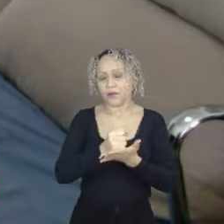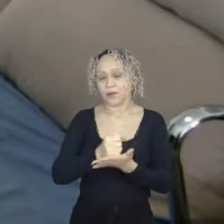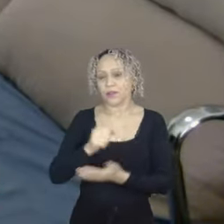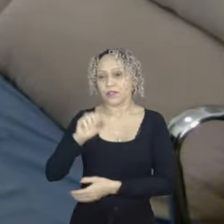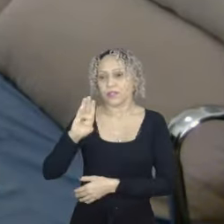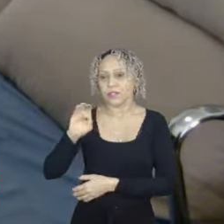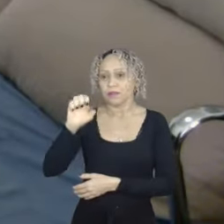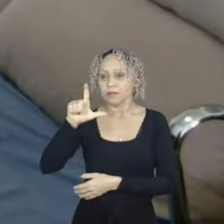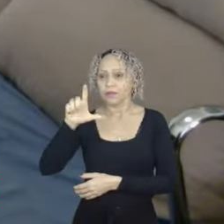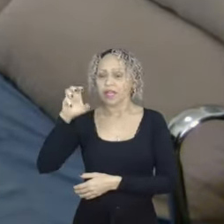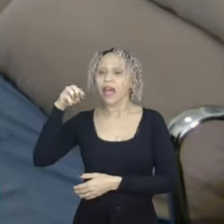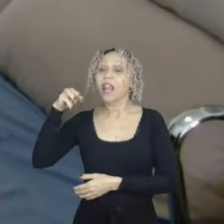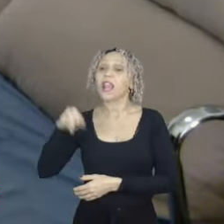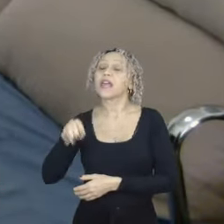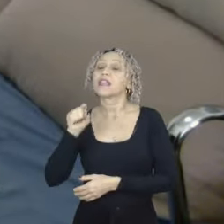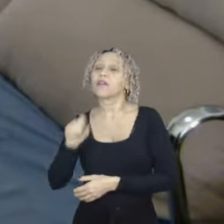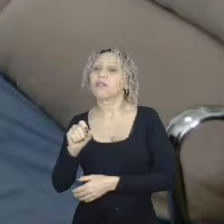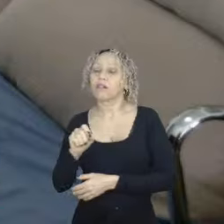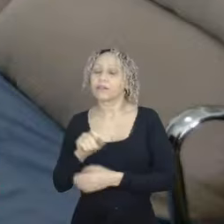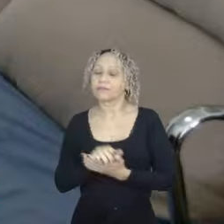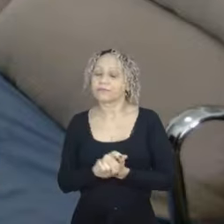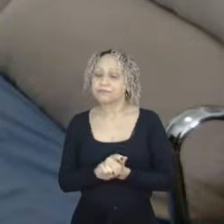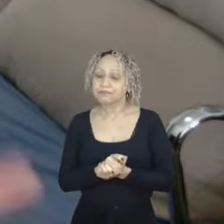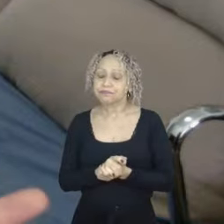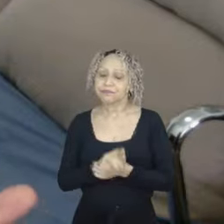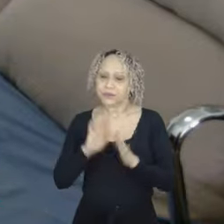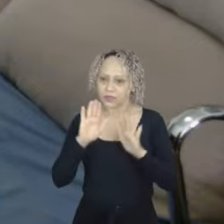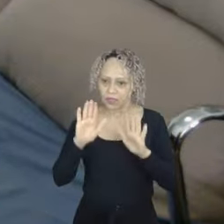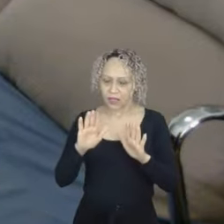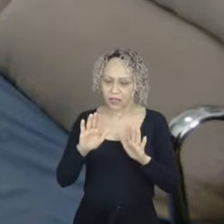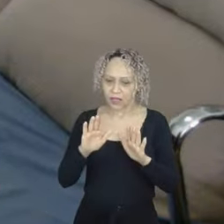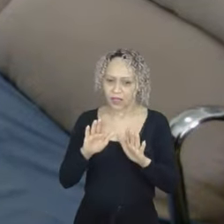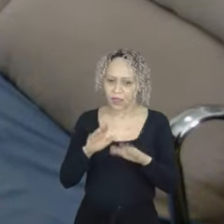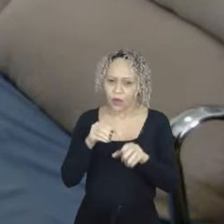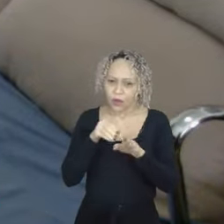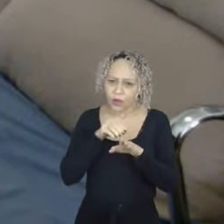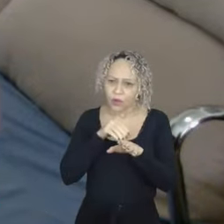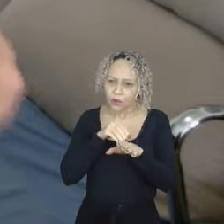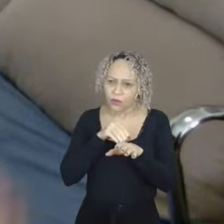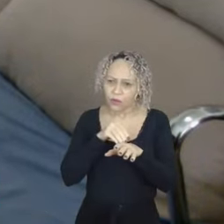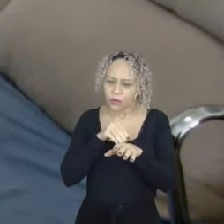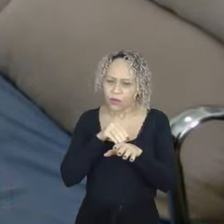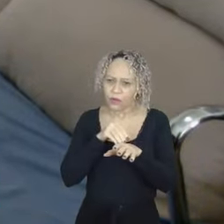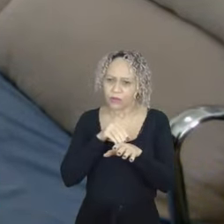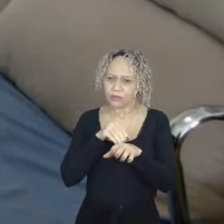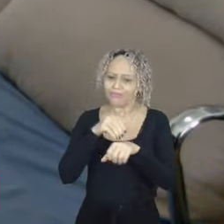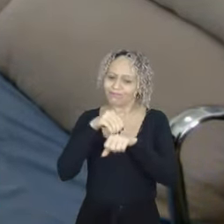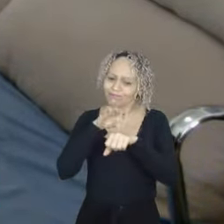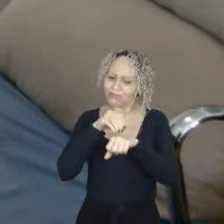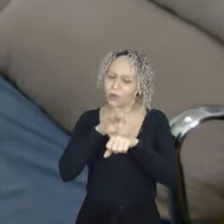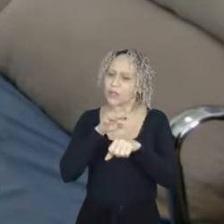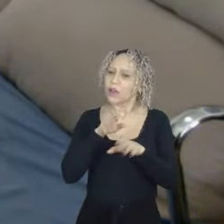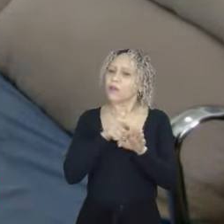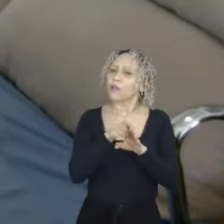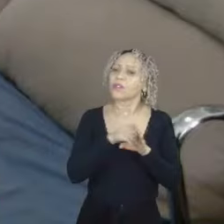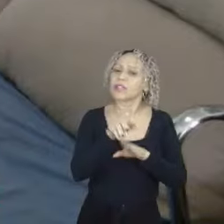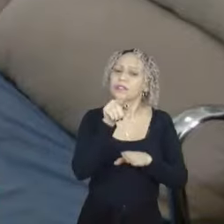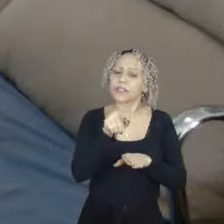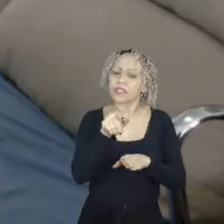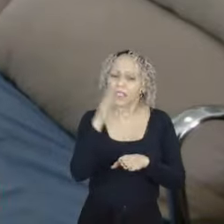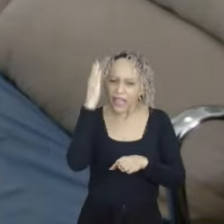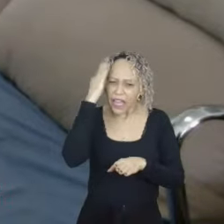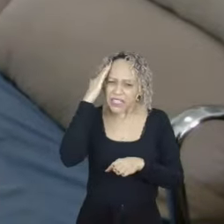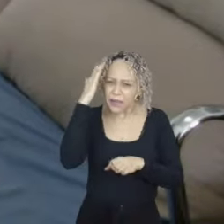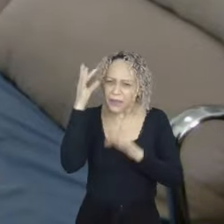pelo Brasil. E aí, para não me estender demais aqui, eu vou recomendar a vocês, quem quiser saber todos os detalhes aí, porque esses documentos são